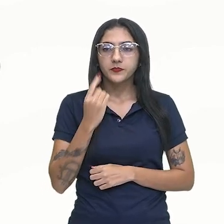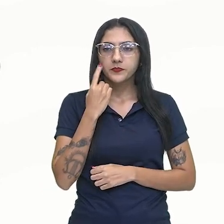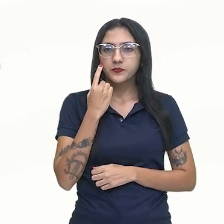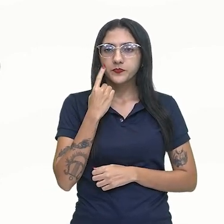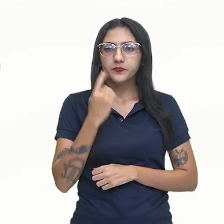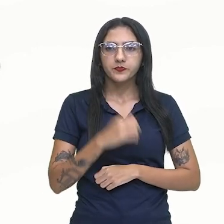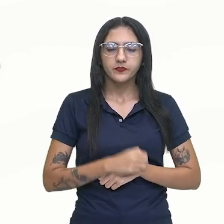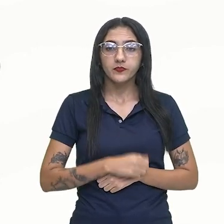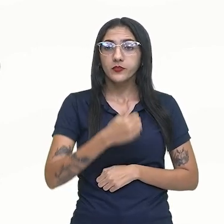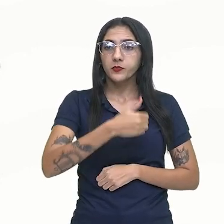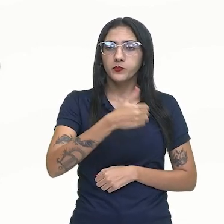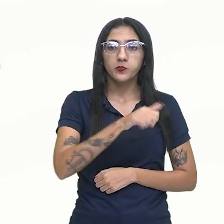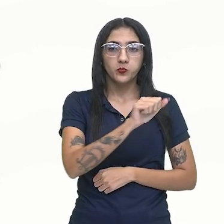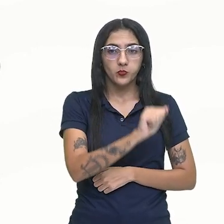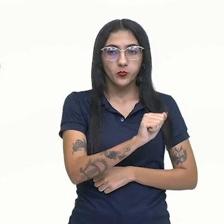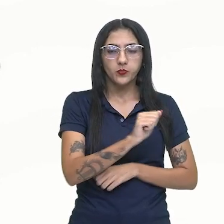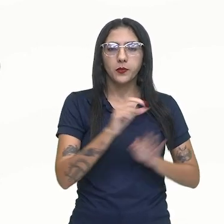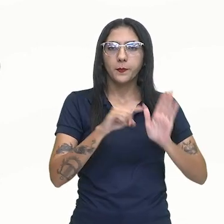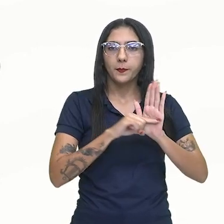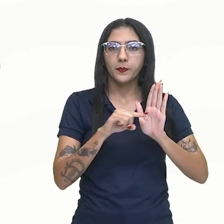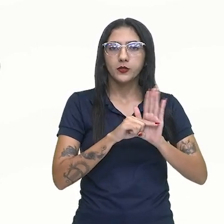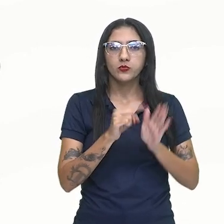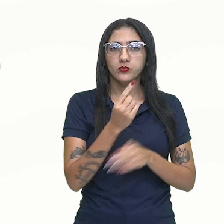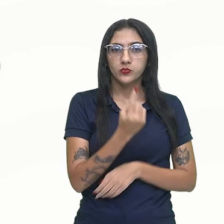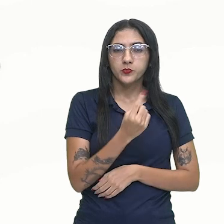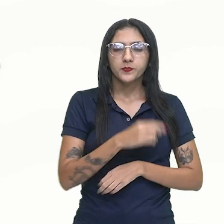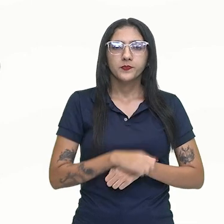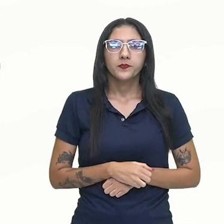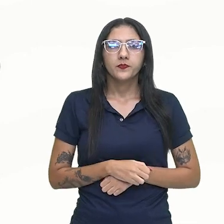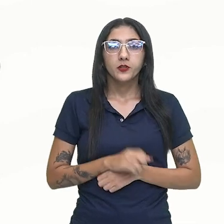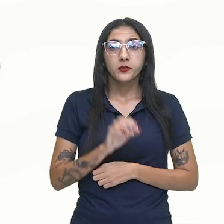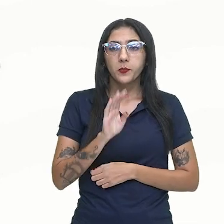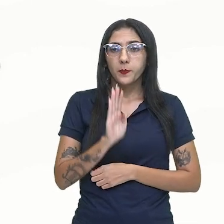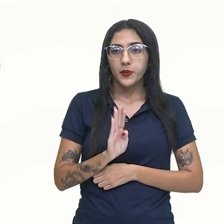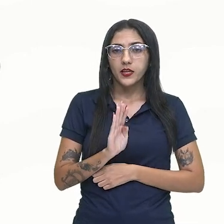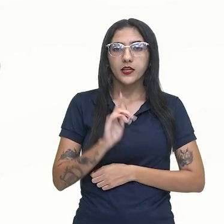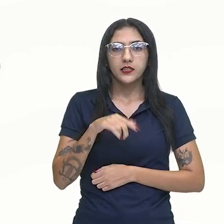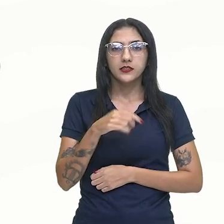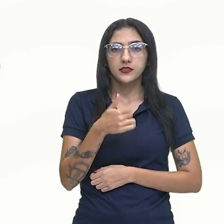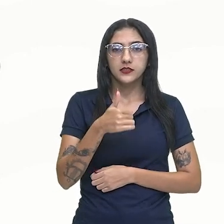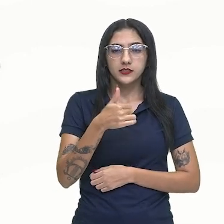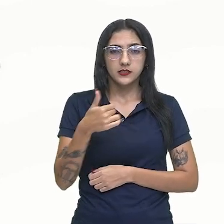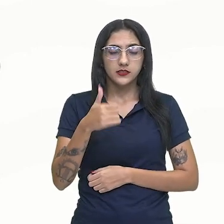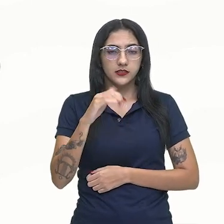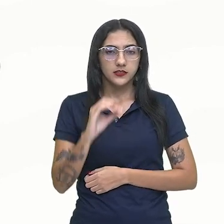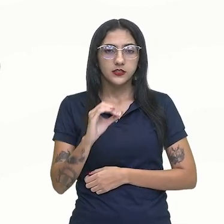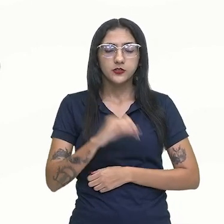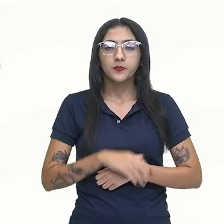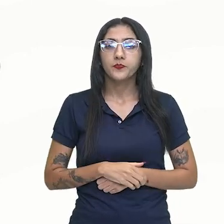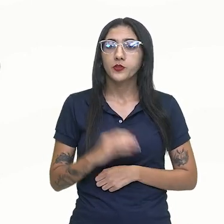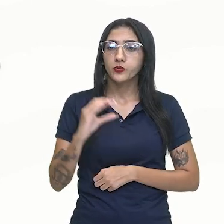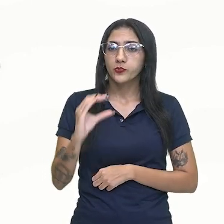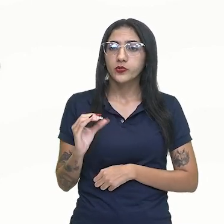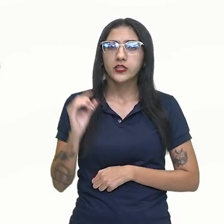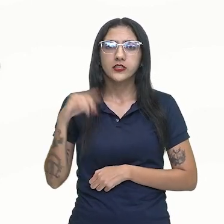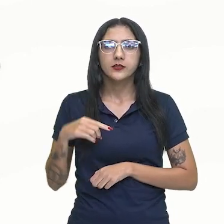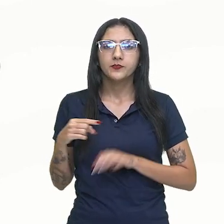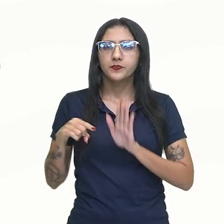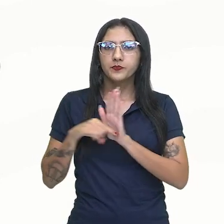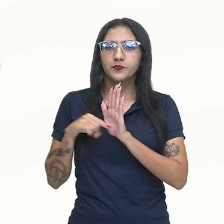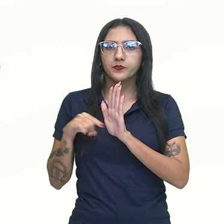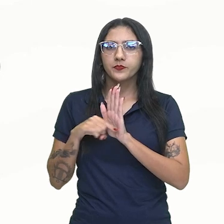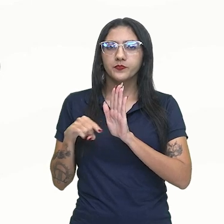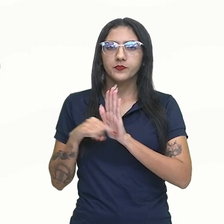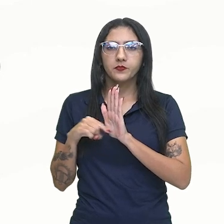A primeiro, né, vale -1, o B vale 110 e o C vale